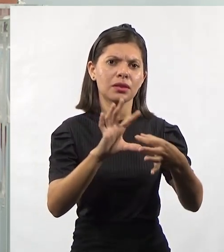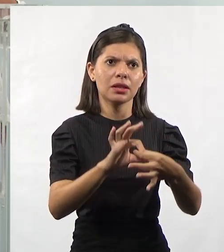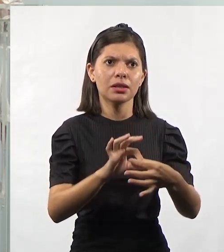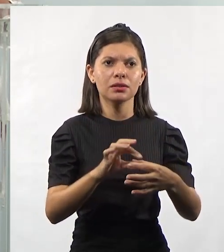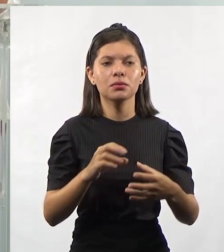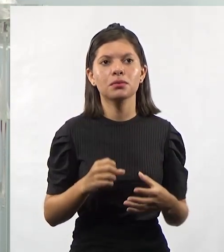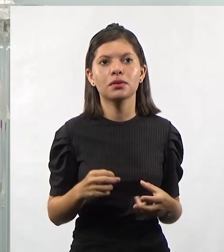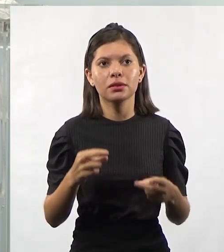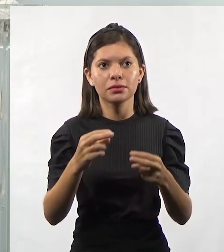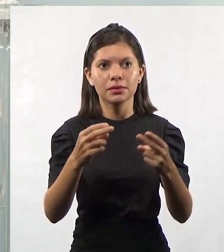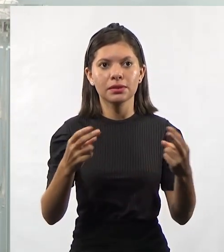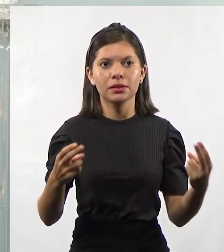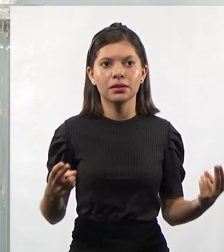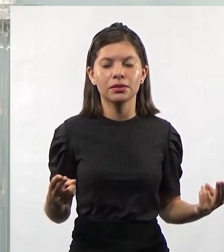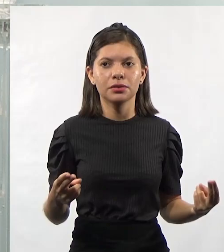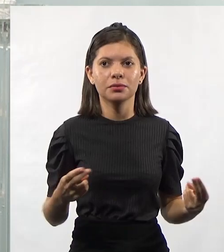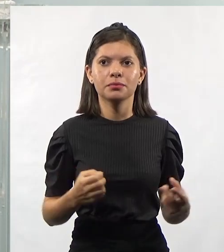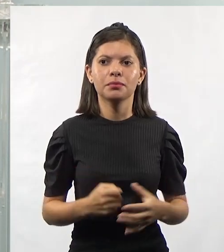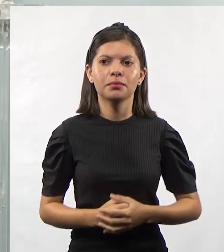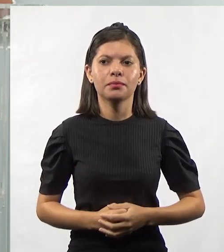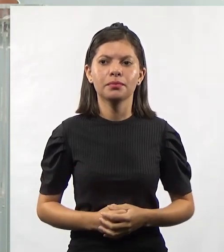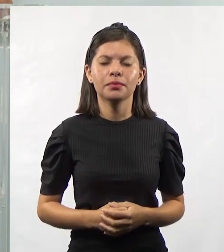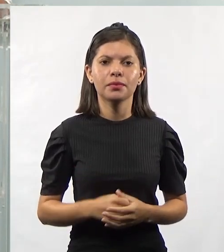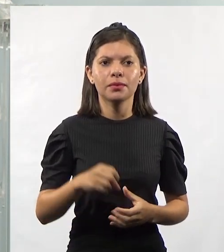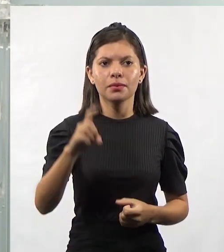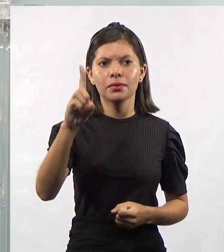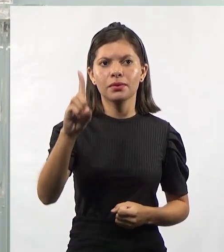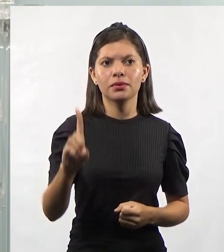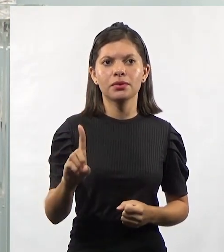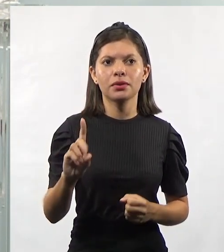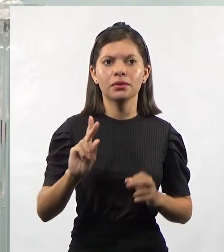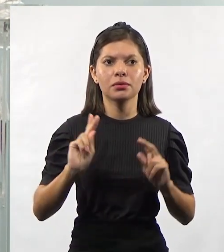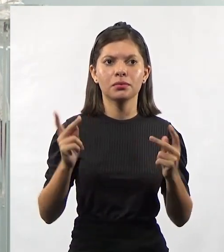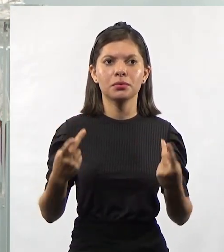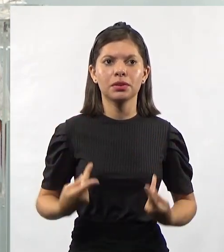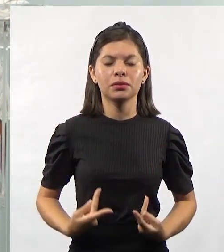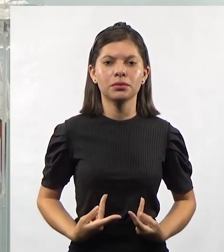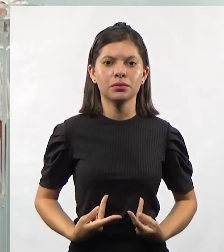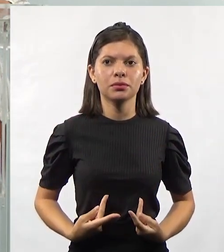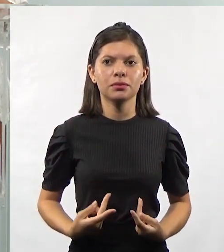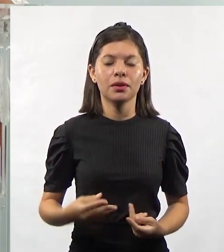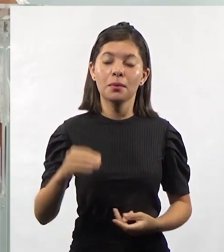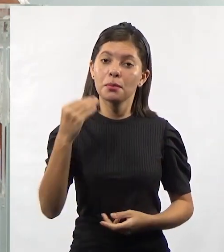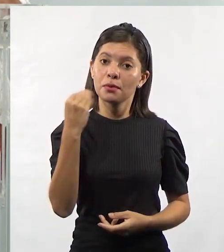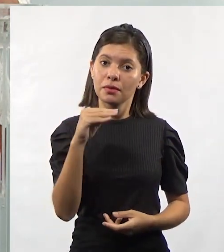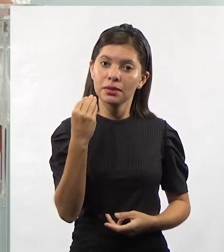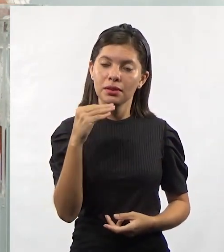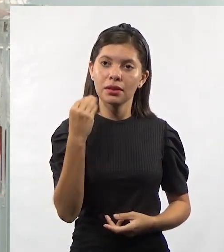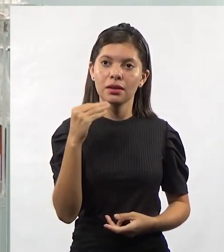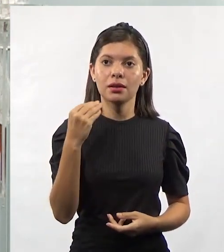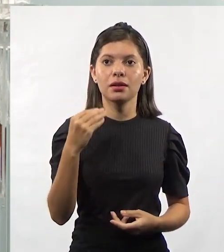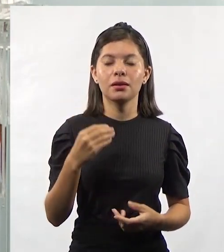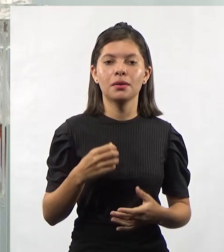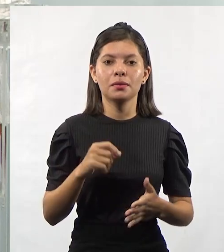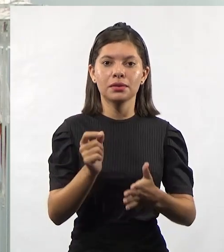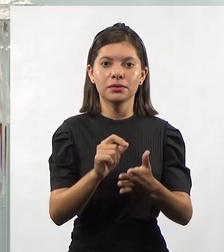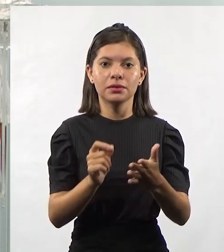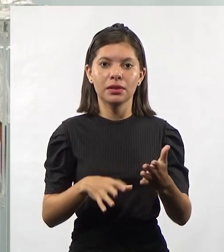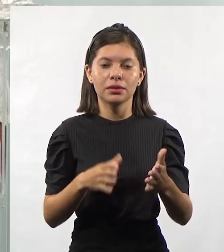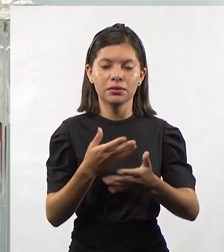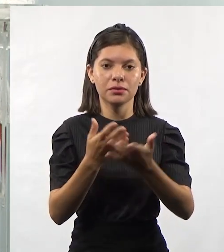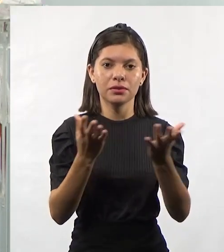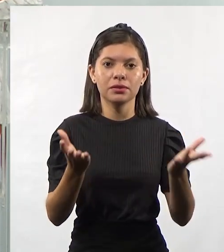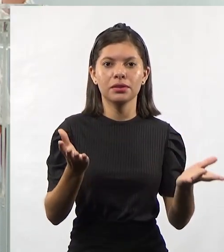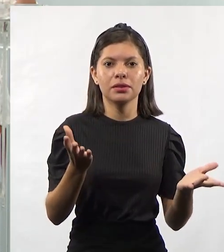nesse contexto da diversidade, né, da diversidade dos direitos humanos. E aí vocês podem aproveitar aí para as atividades